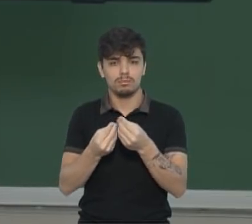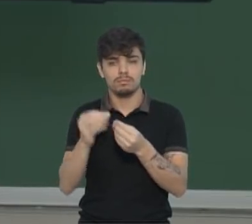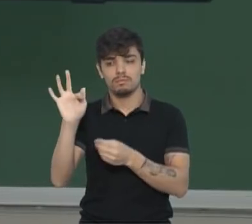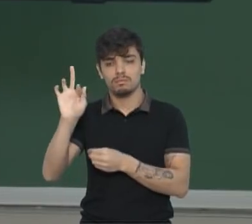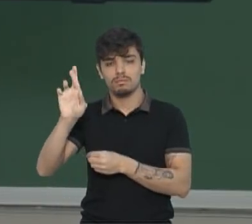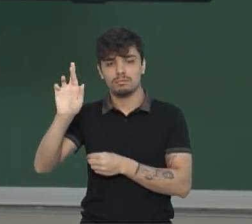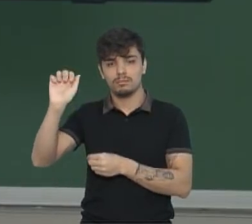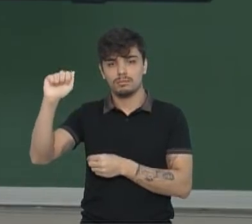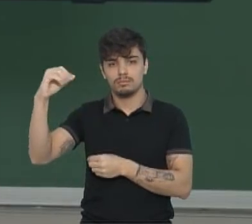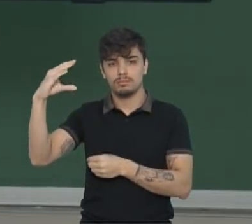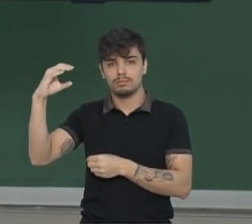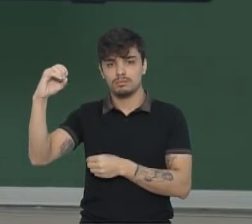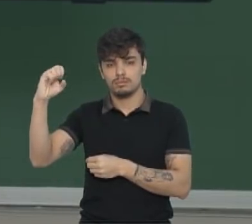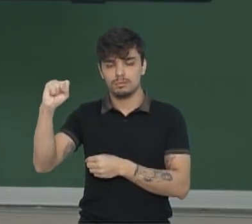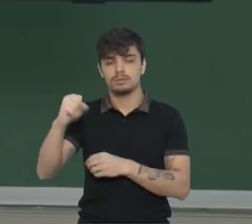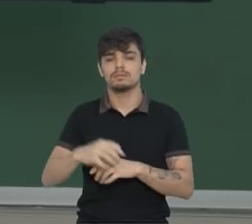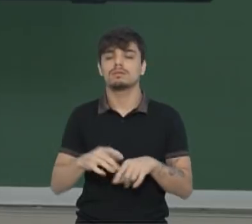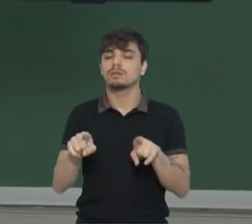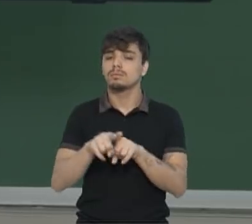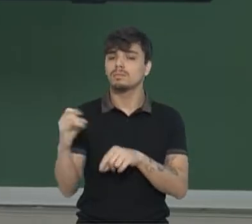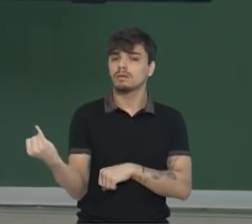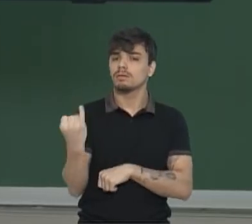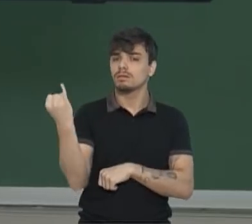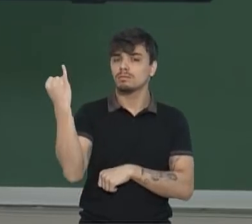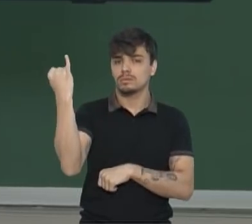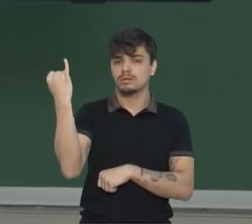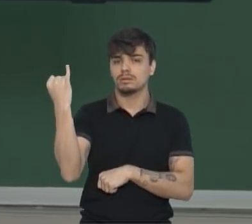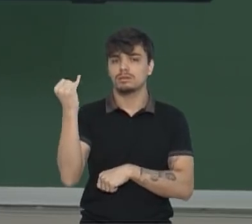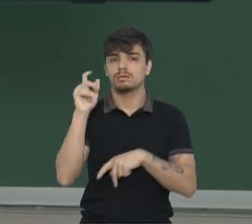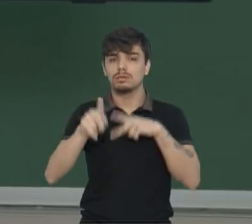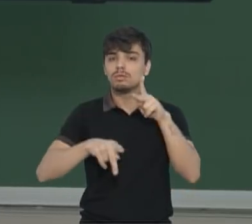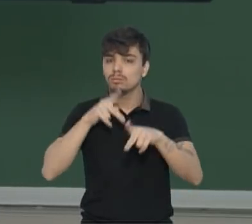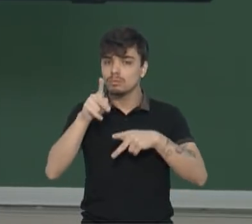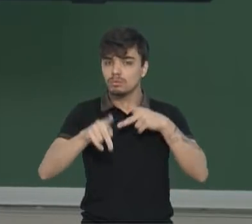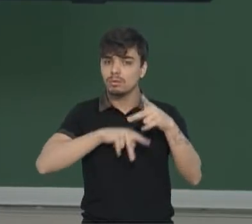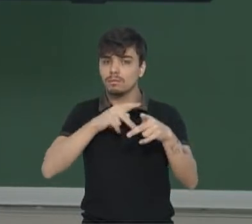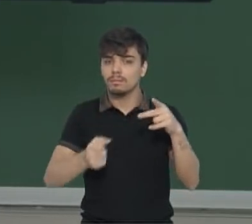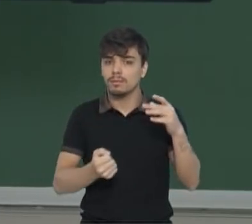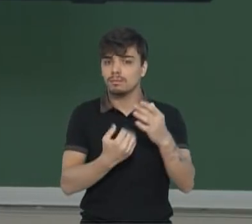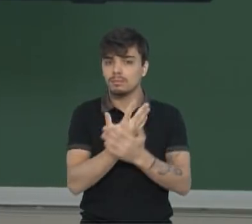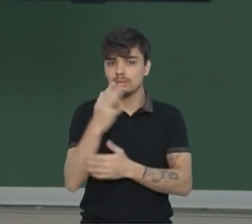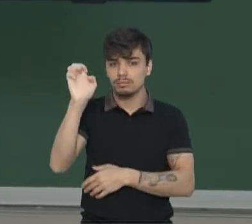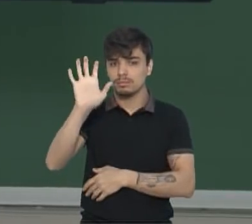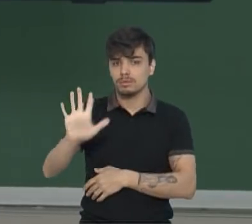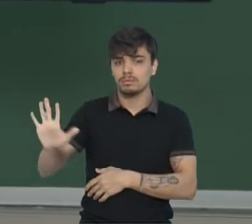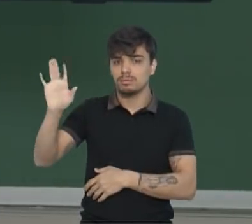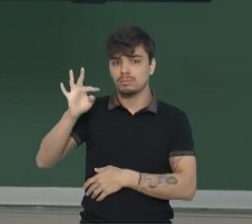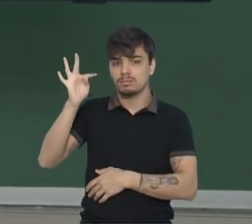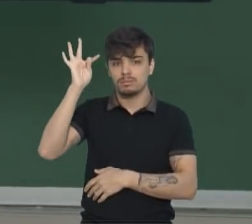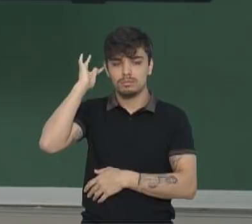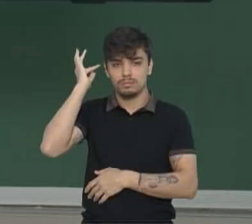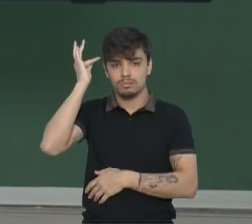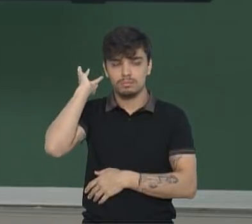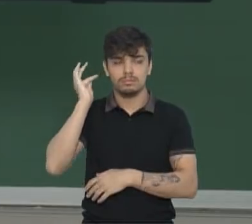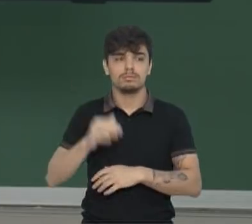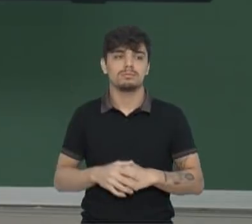para vocês, tá? E a importância deste povo germânico para a formação da Europa feudal,